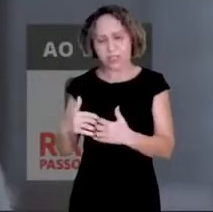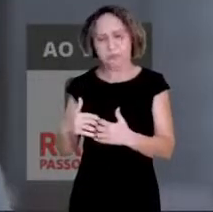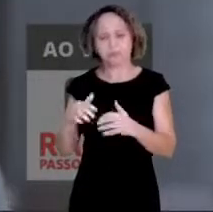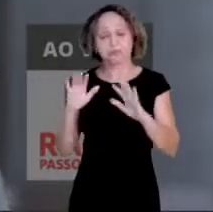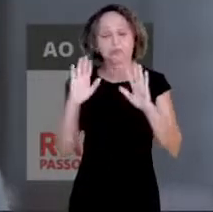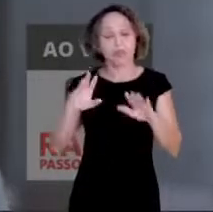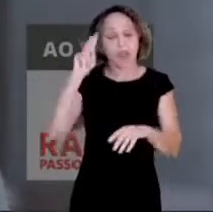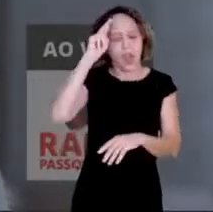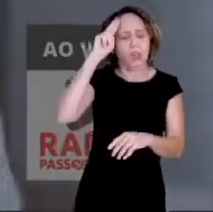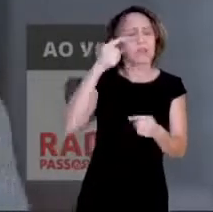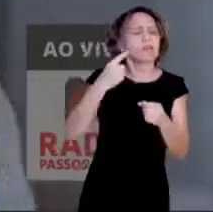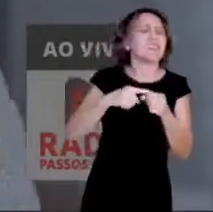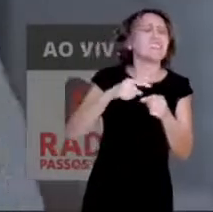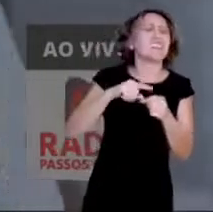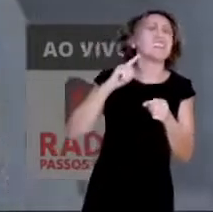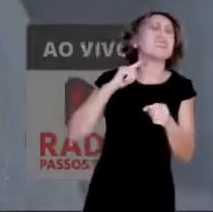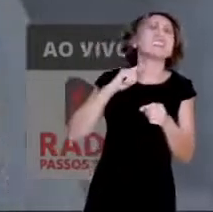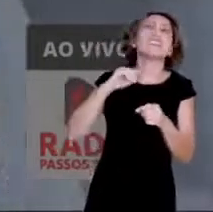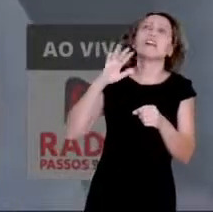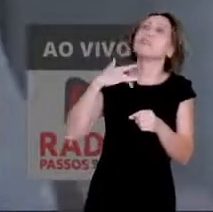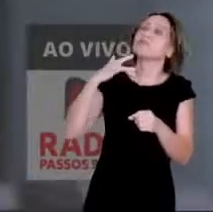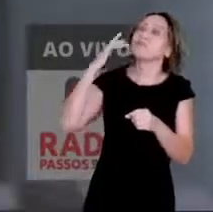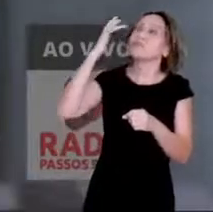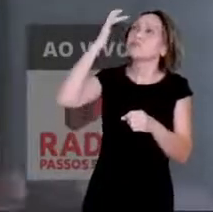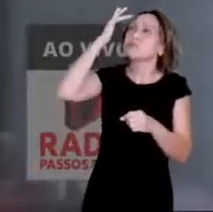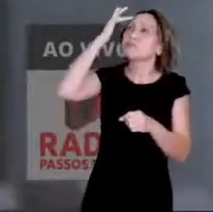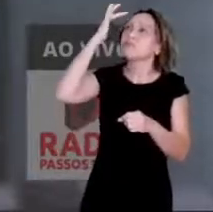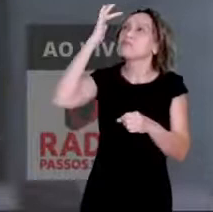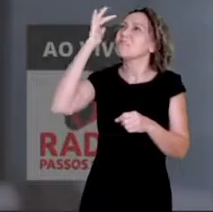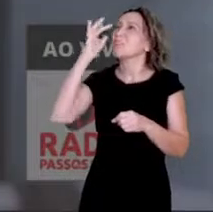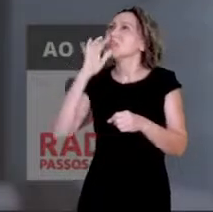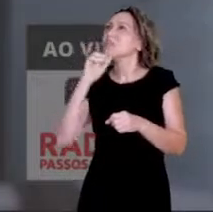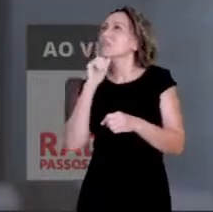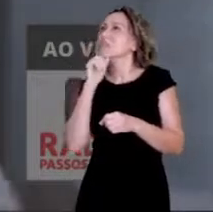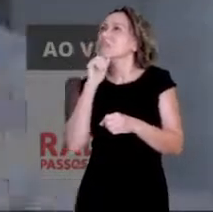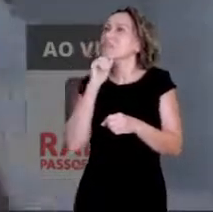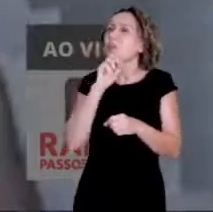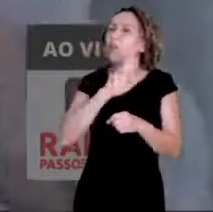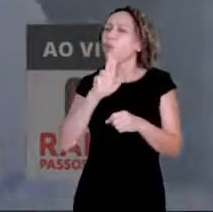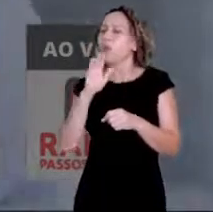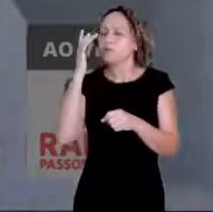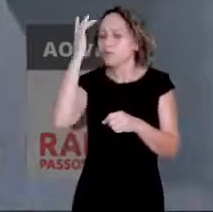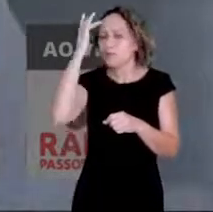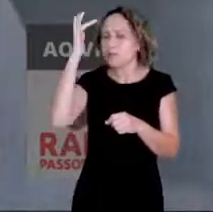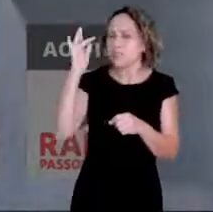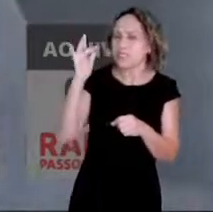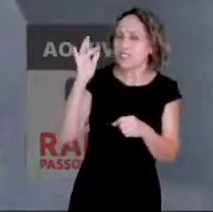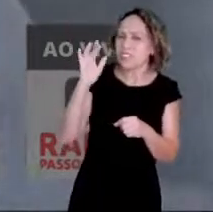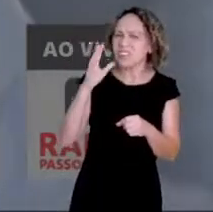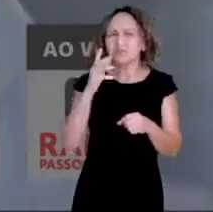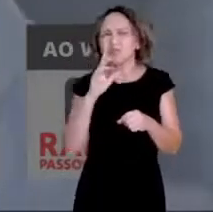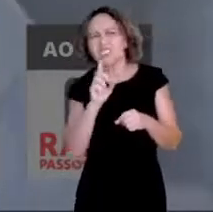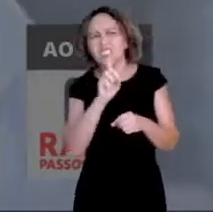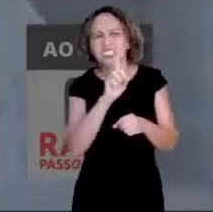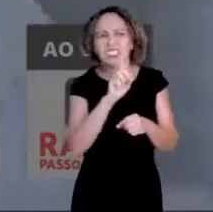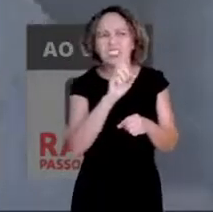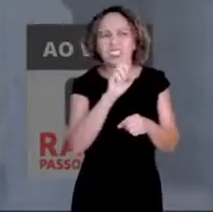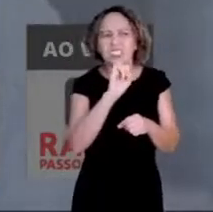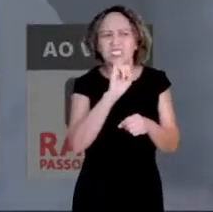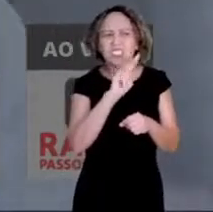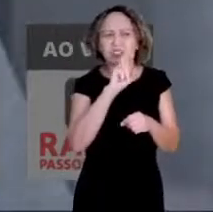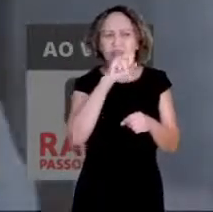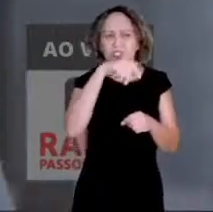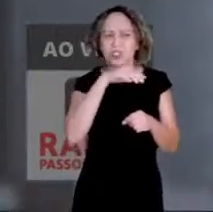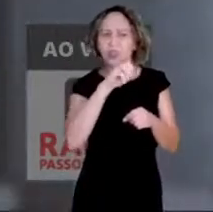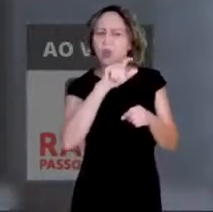Eu chegava numa cidade, a pessoa falava, ô presidente, eu quero uma escola técnica, me dê a área, me dê o terreno que vai vir a escola técnica